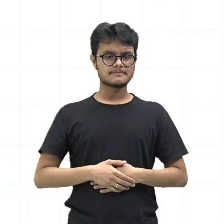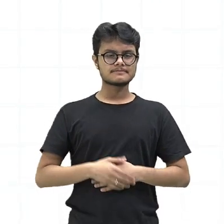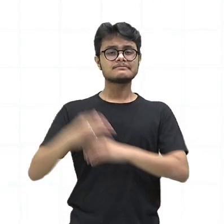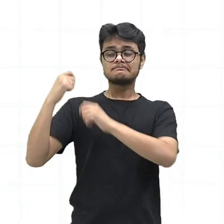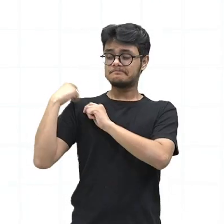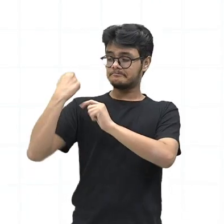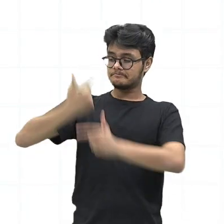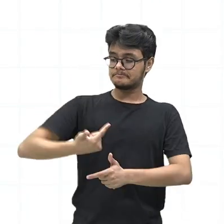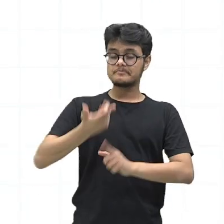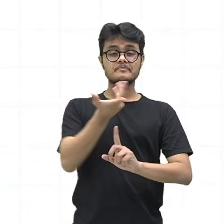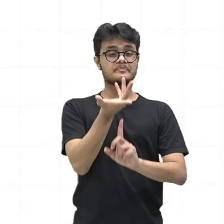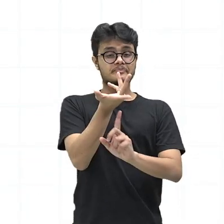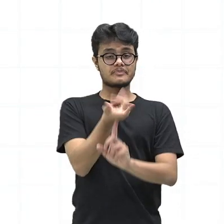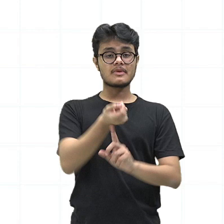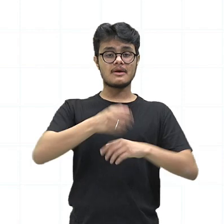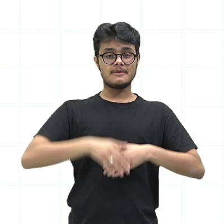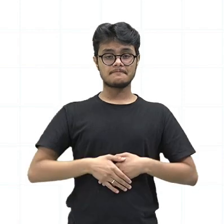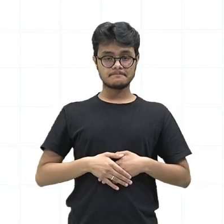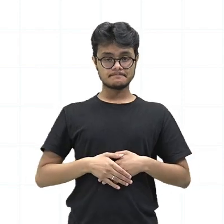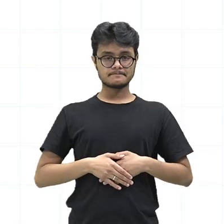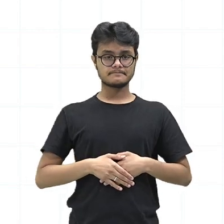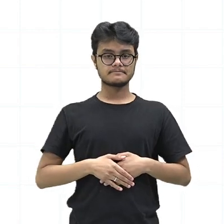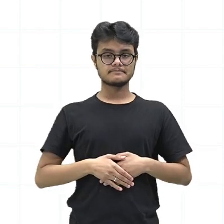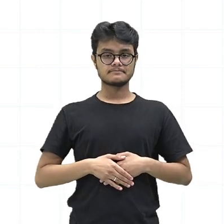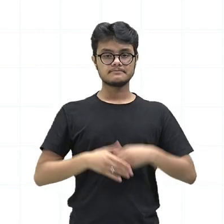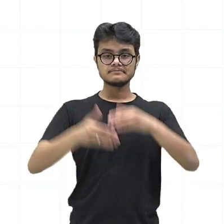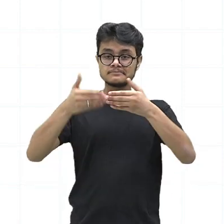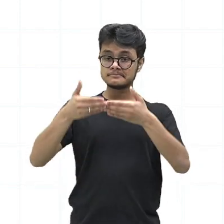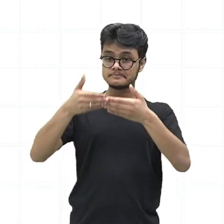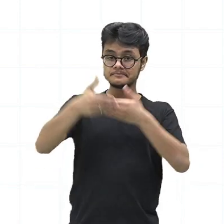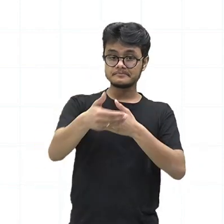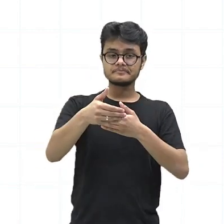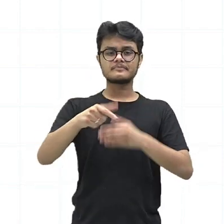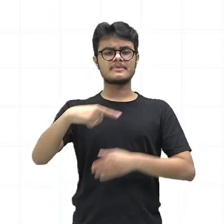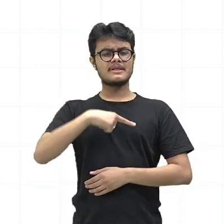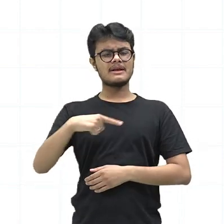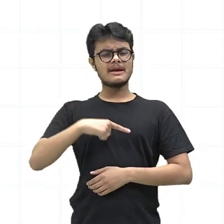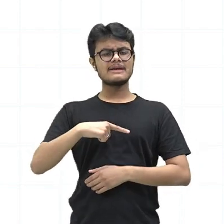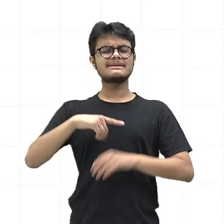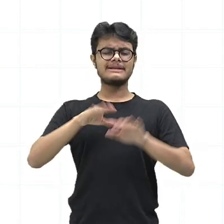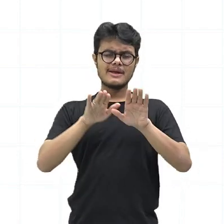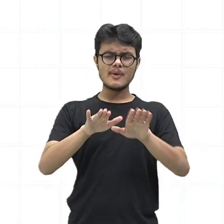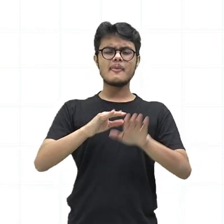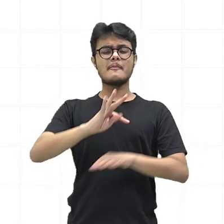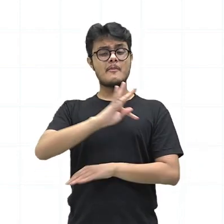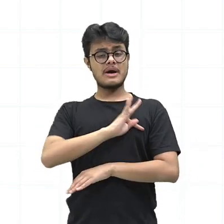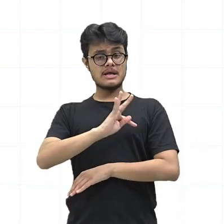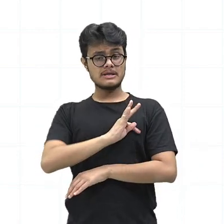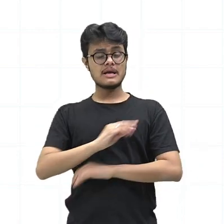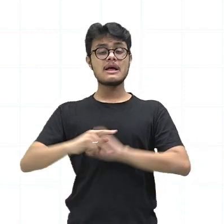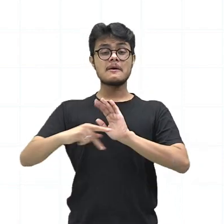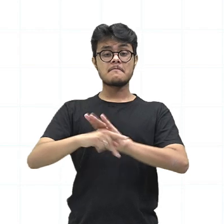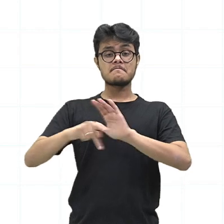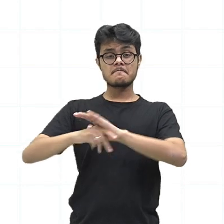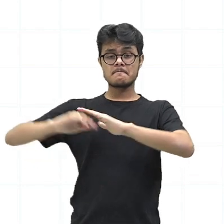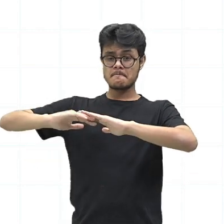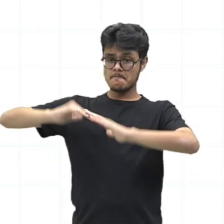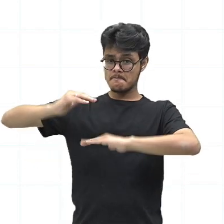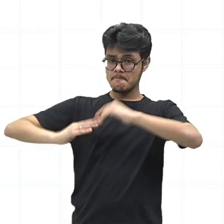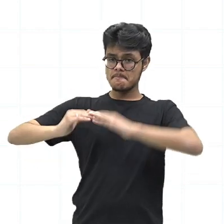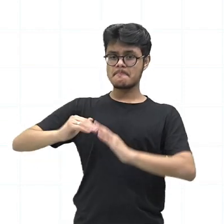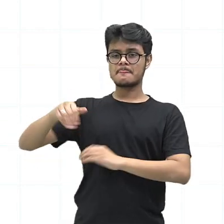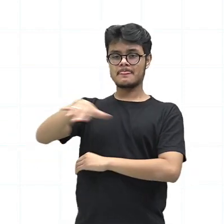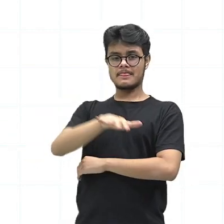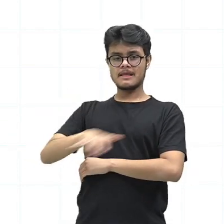O academicismo designa originalmente o método de ensino artístico profissionalizante, olha